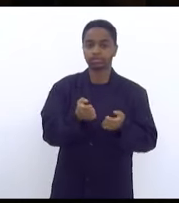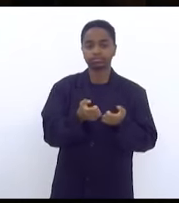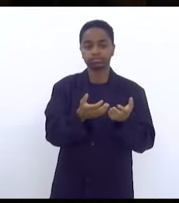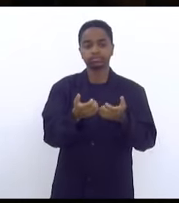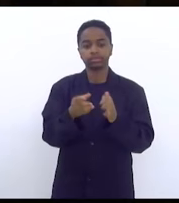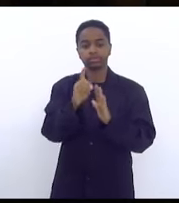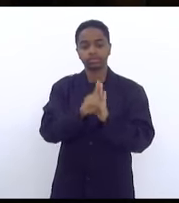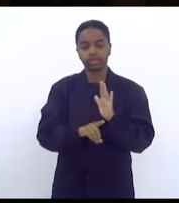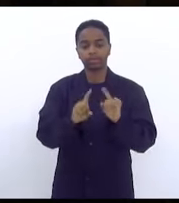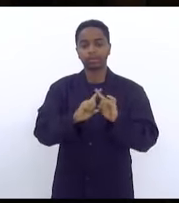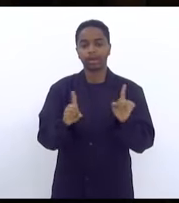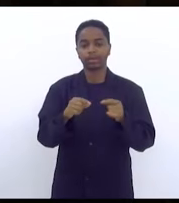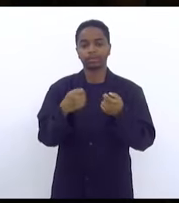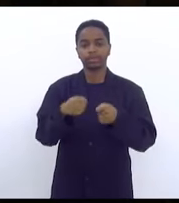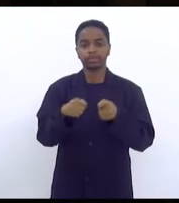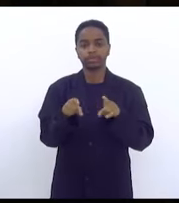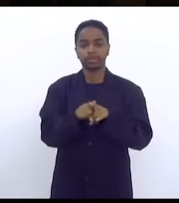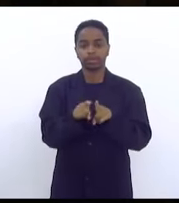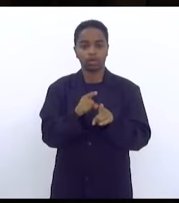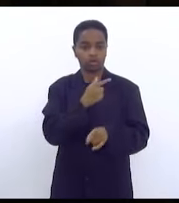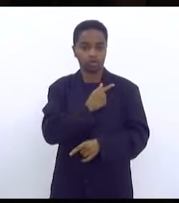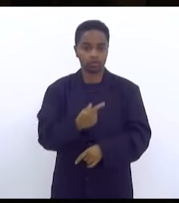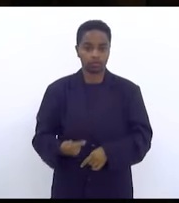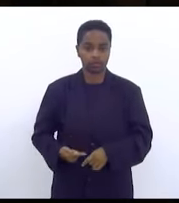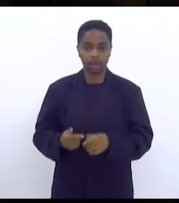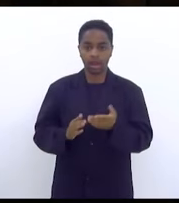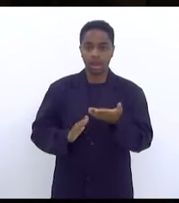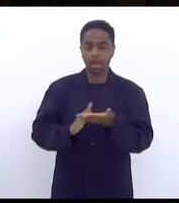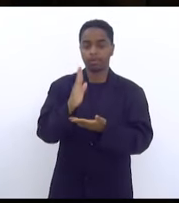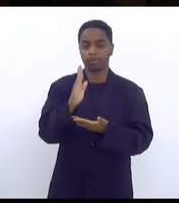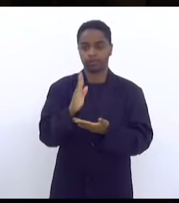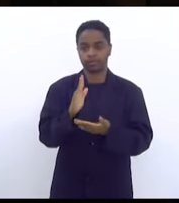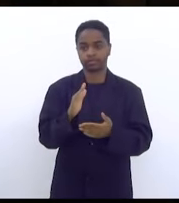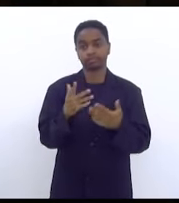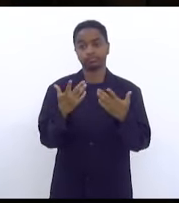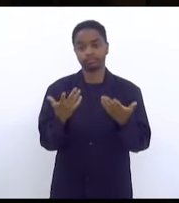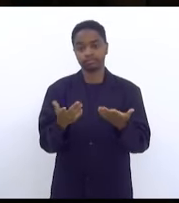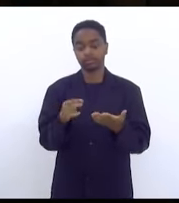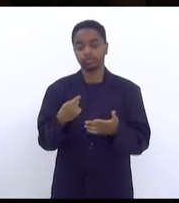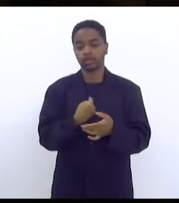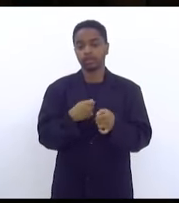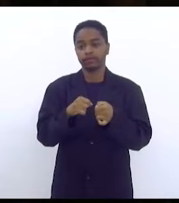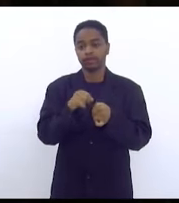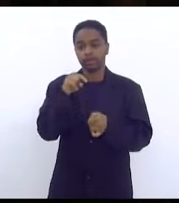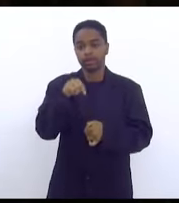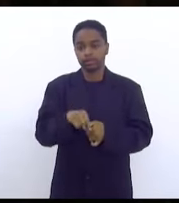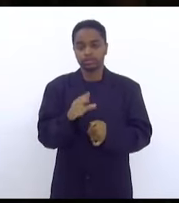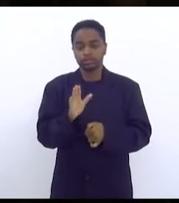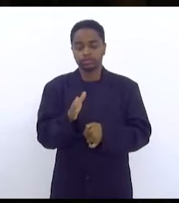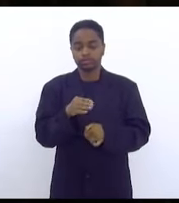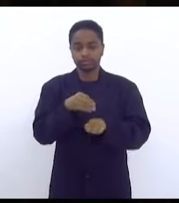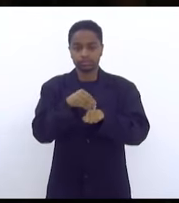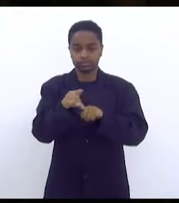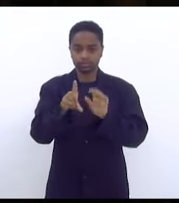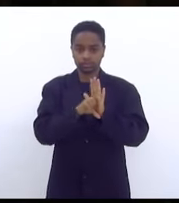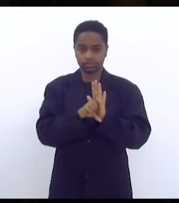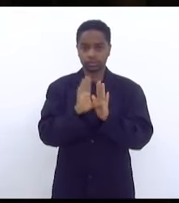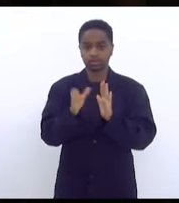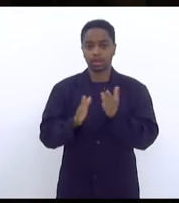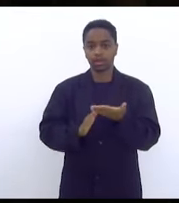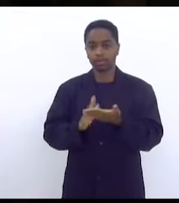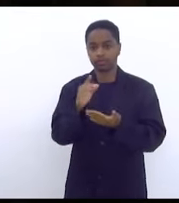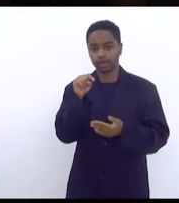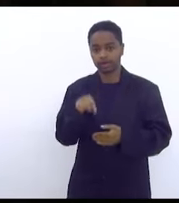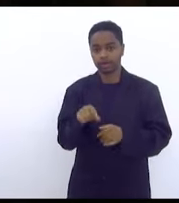também depende muito do governador sancionar, como nós fizemos aqui uma indicação legislativa que foi aprovada aqui